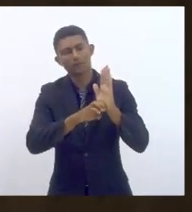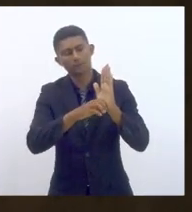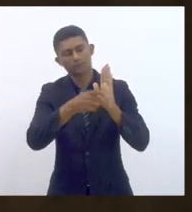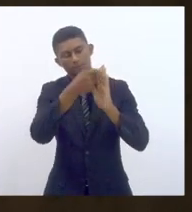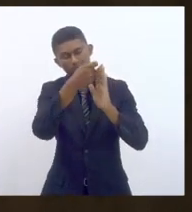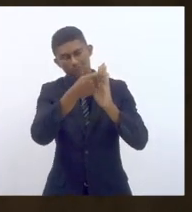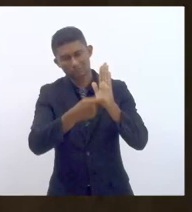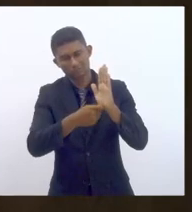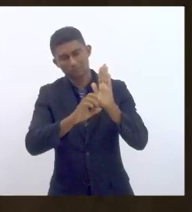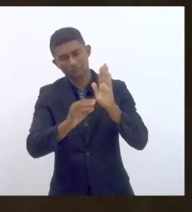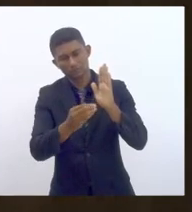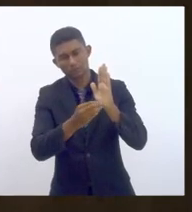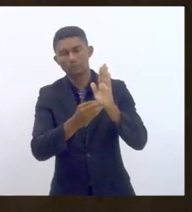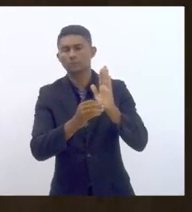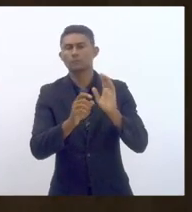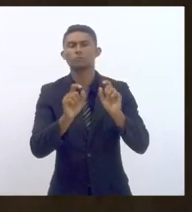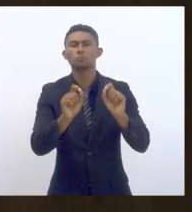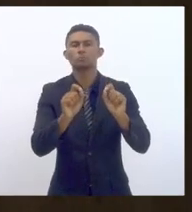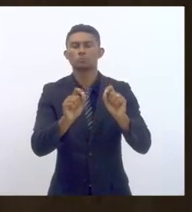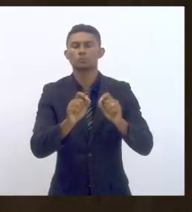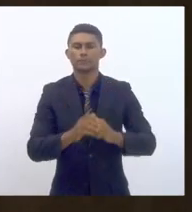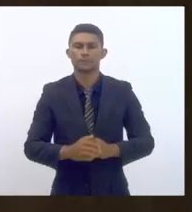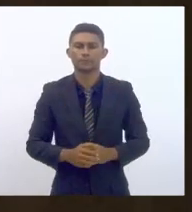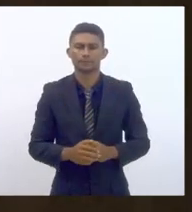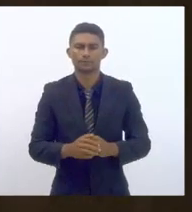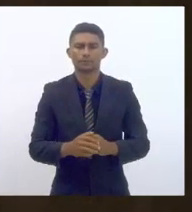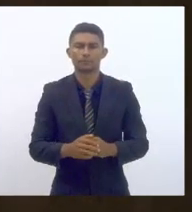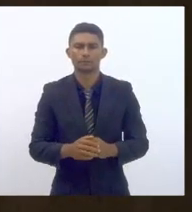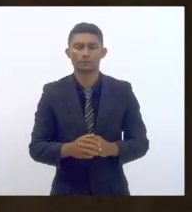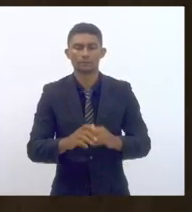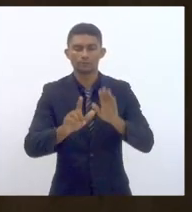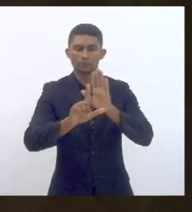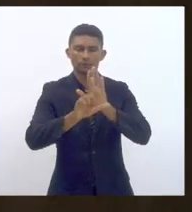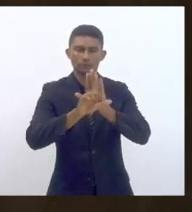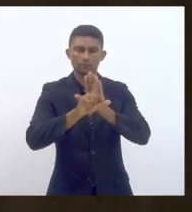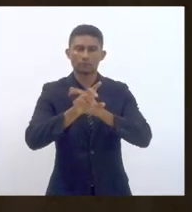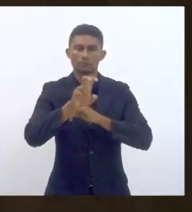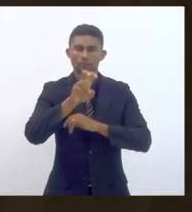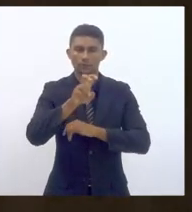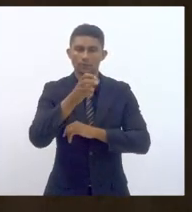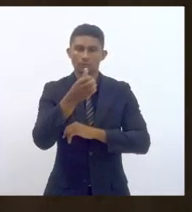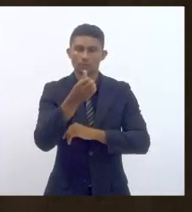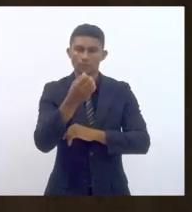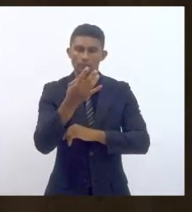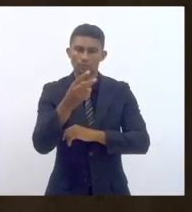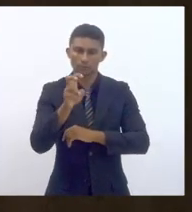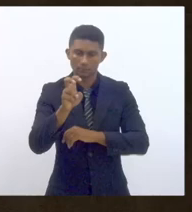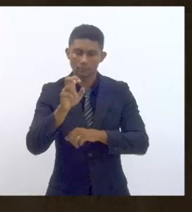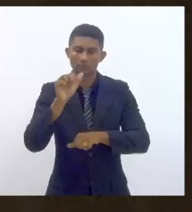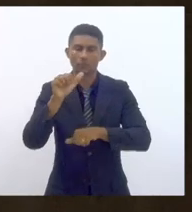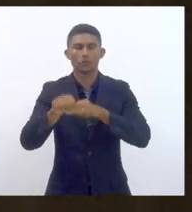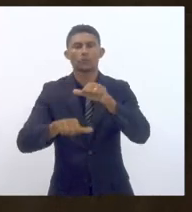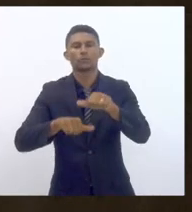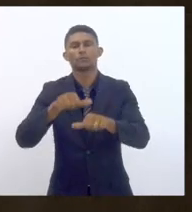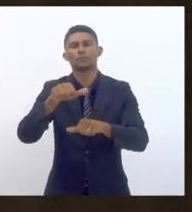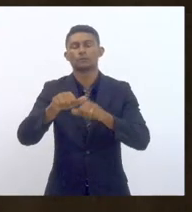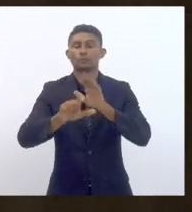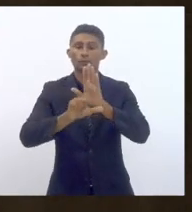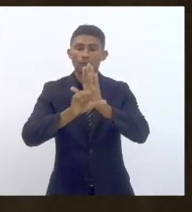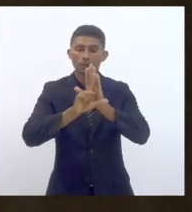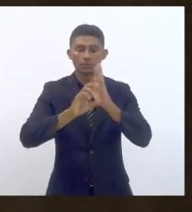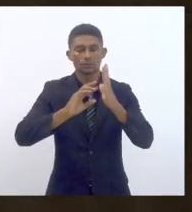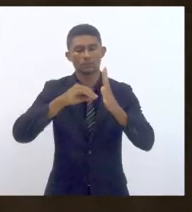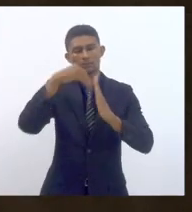redacional, simplesmente botando a lei, alterando a lei 5645, que é a lei do